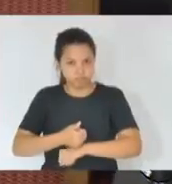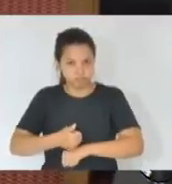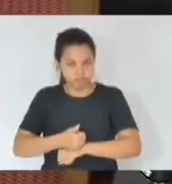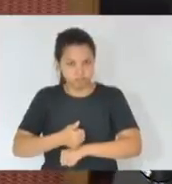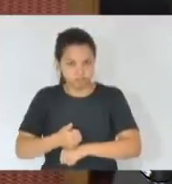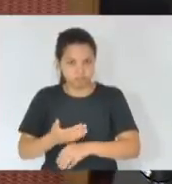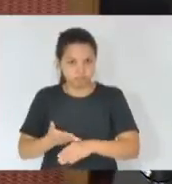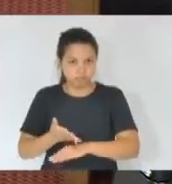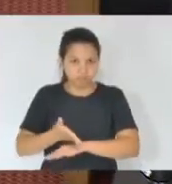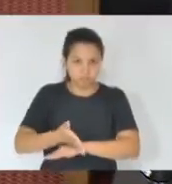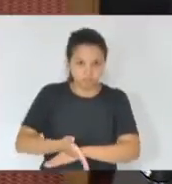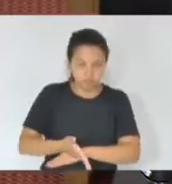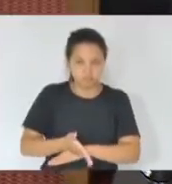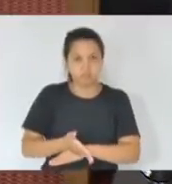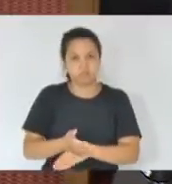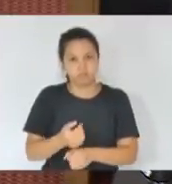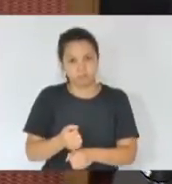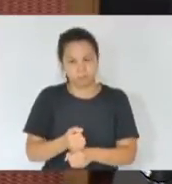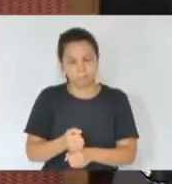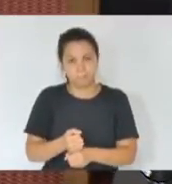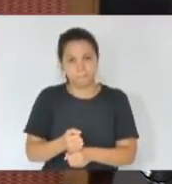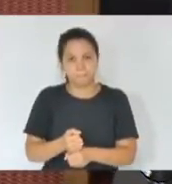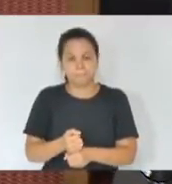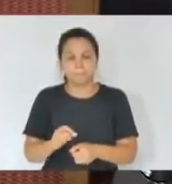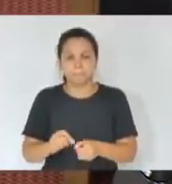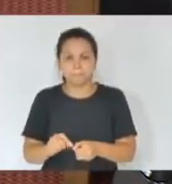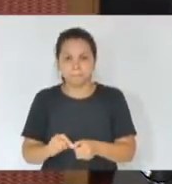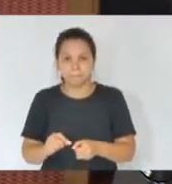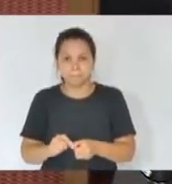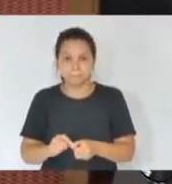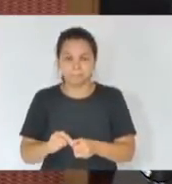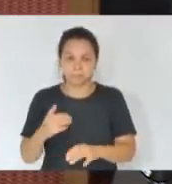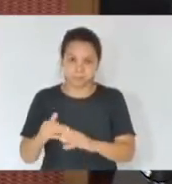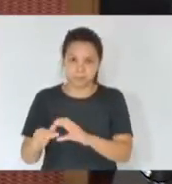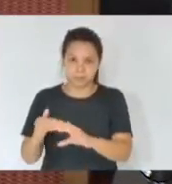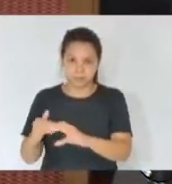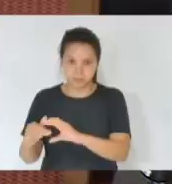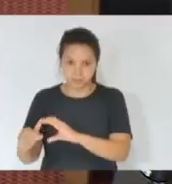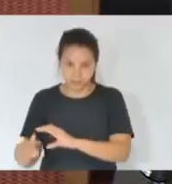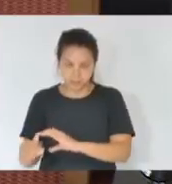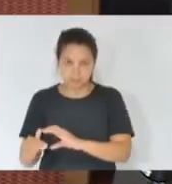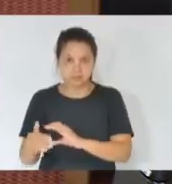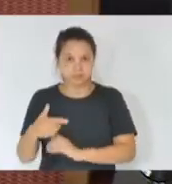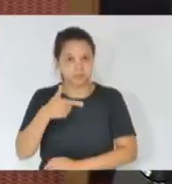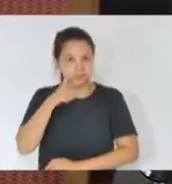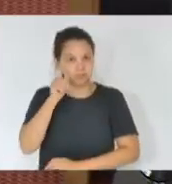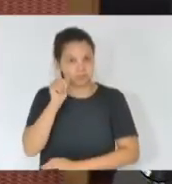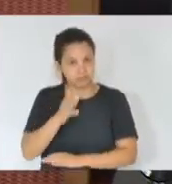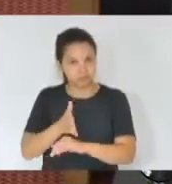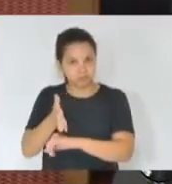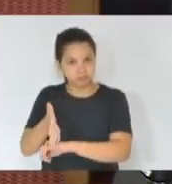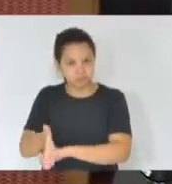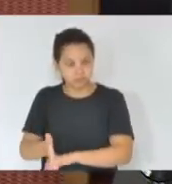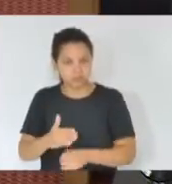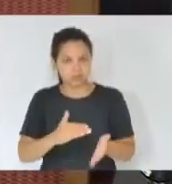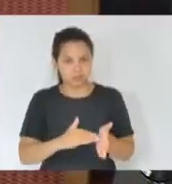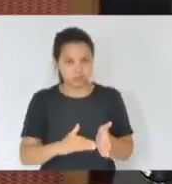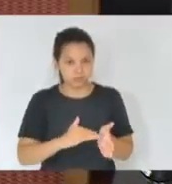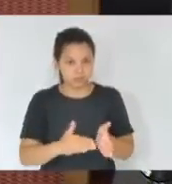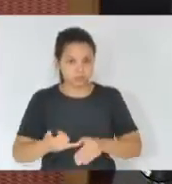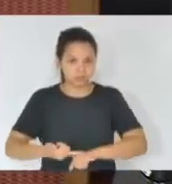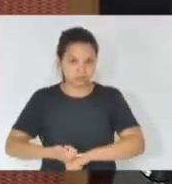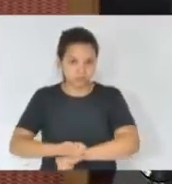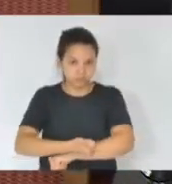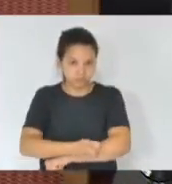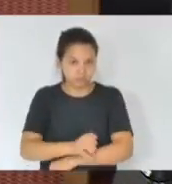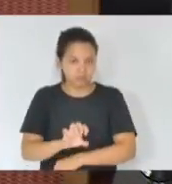legal, esses encaminhamentos. Ontem mesmo estive com o secretário de Infraestrutura do Estado,